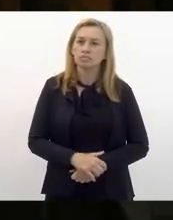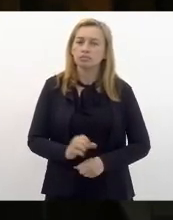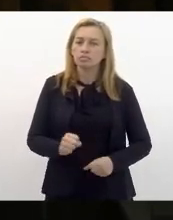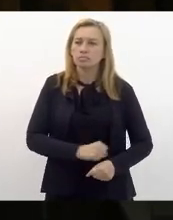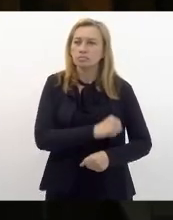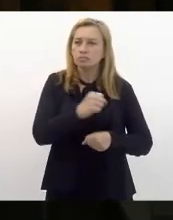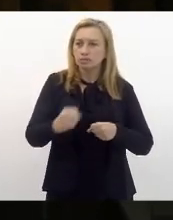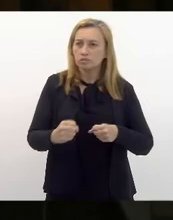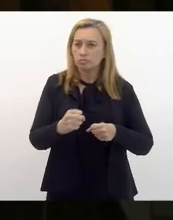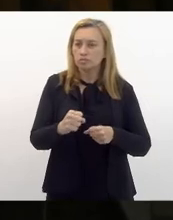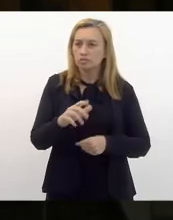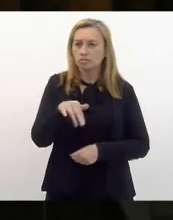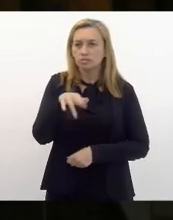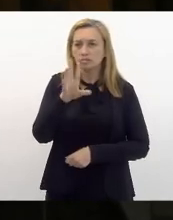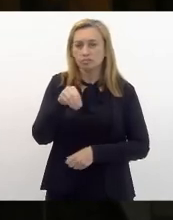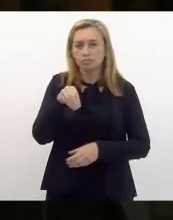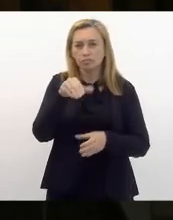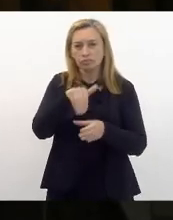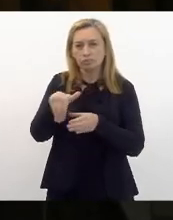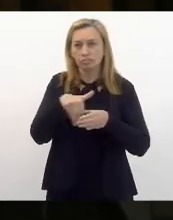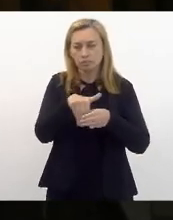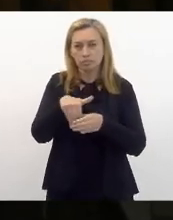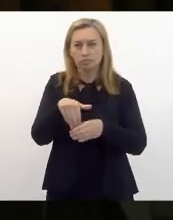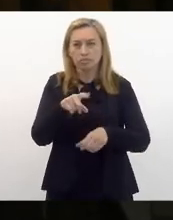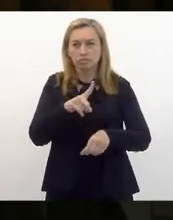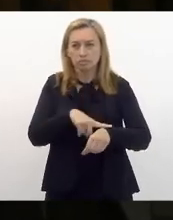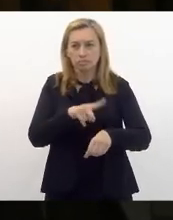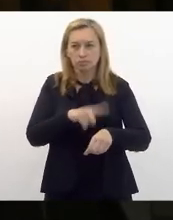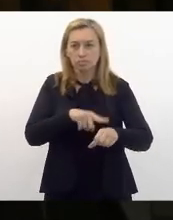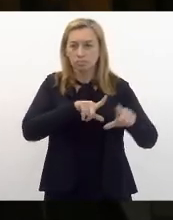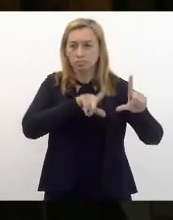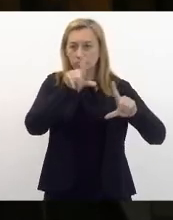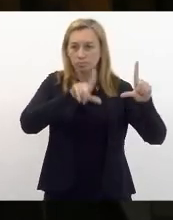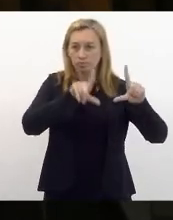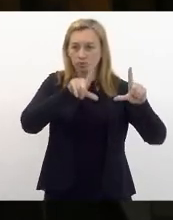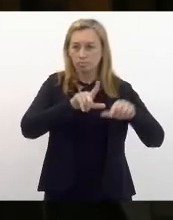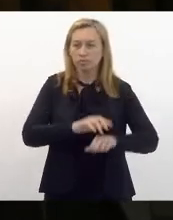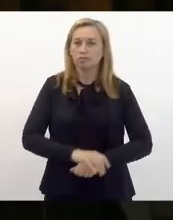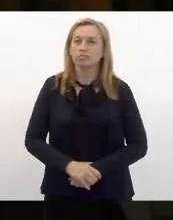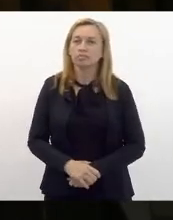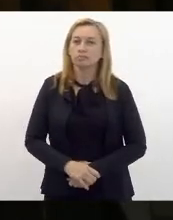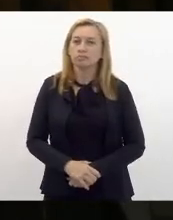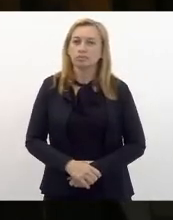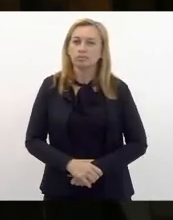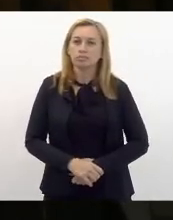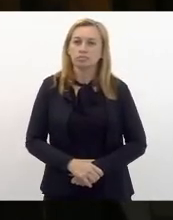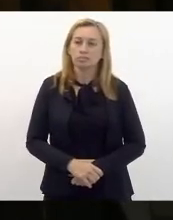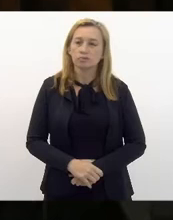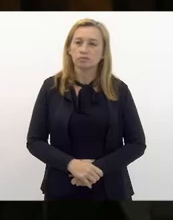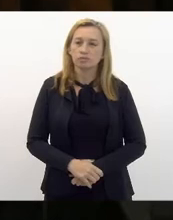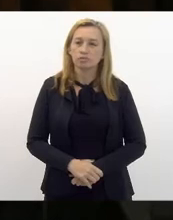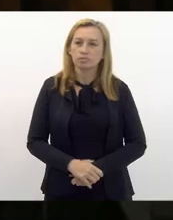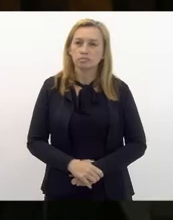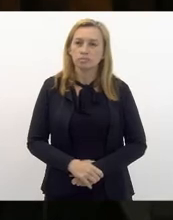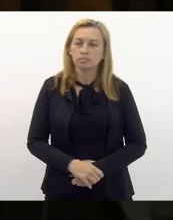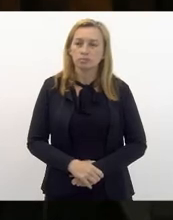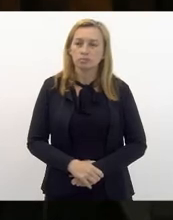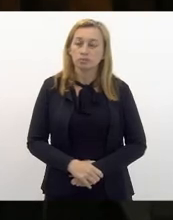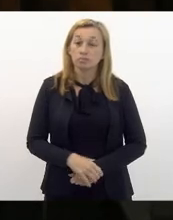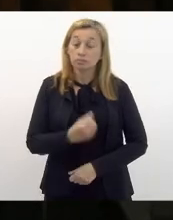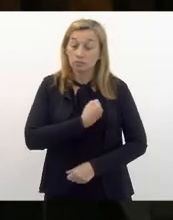do fundo eleitoral e do tempo de televisão bom e com um contingente